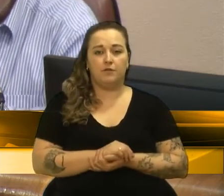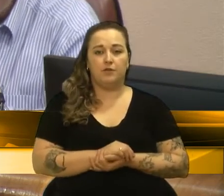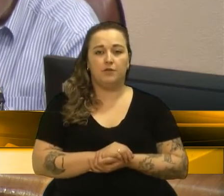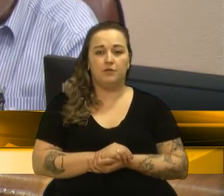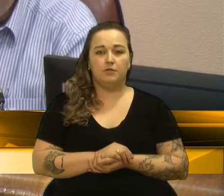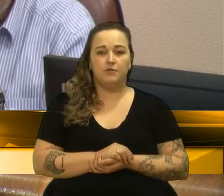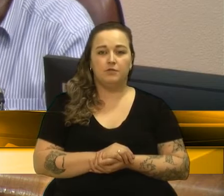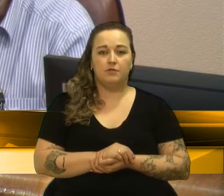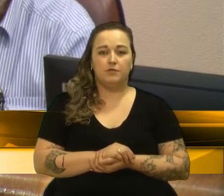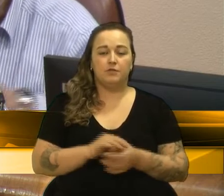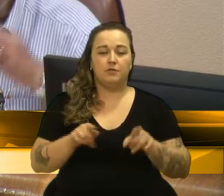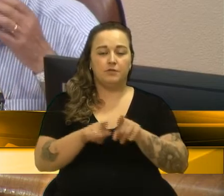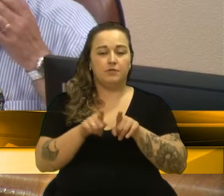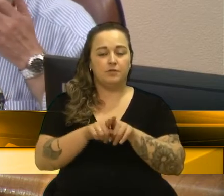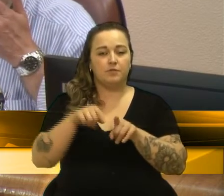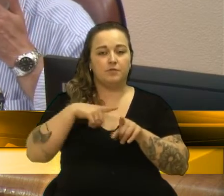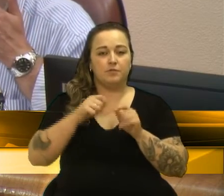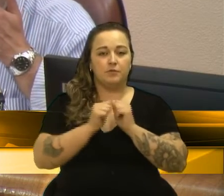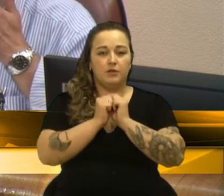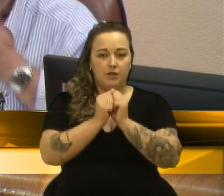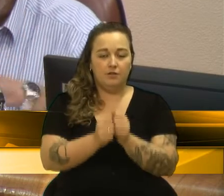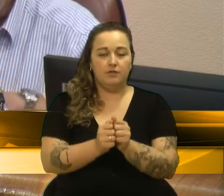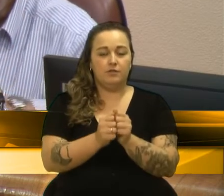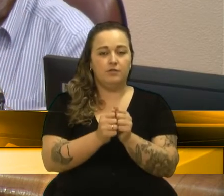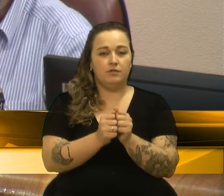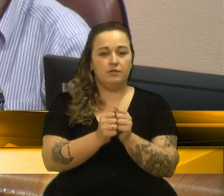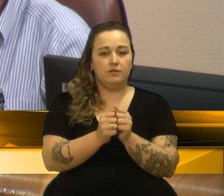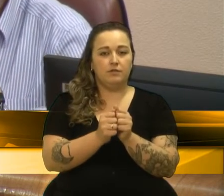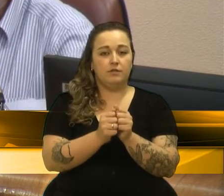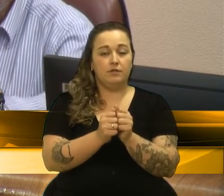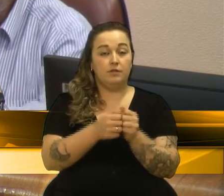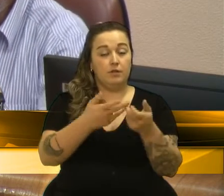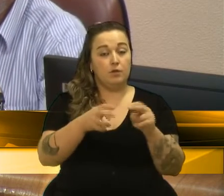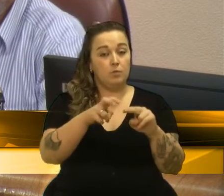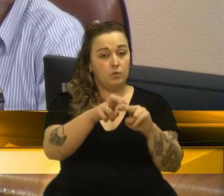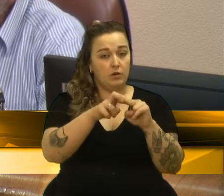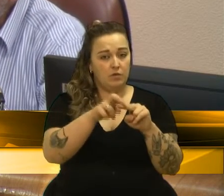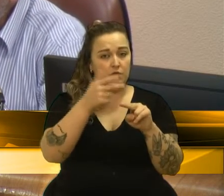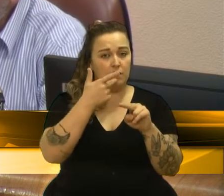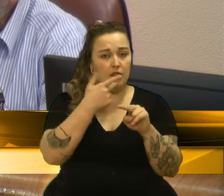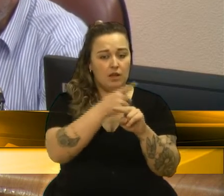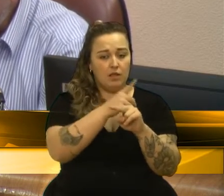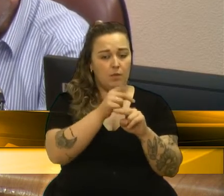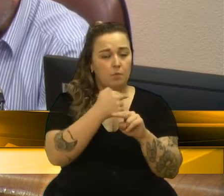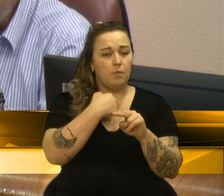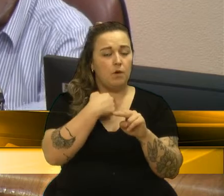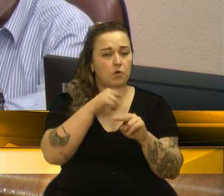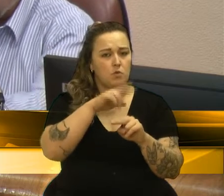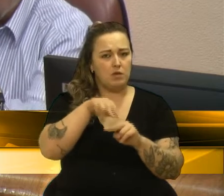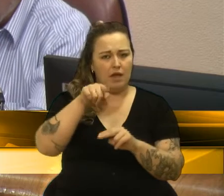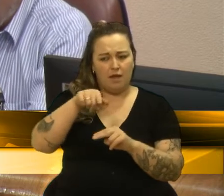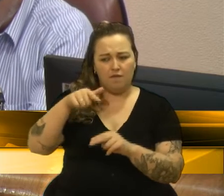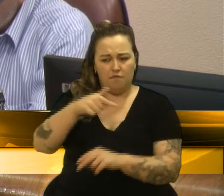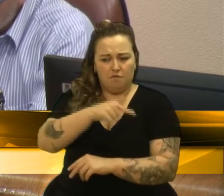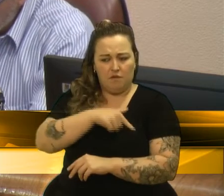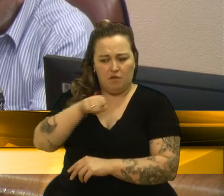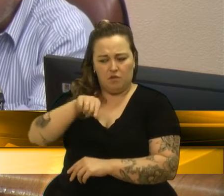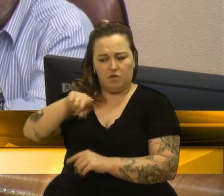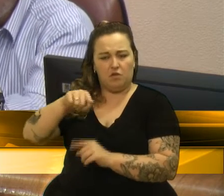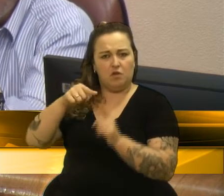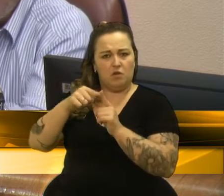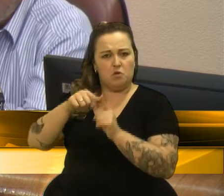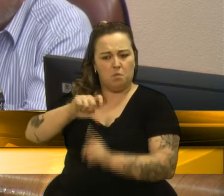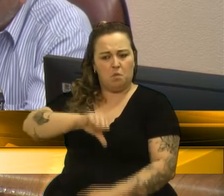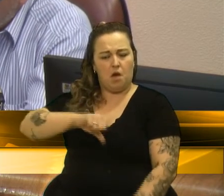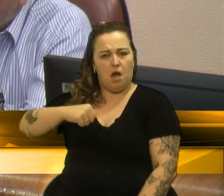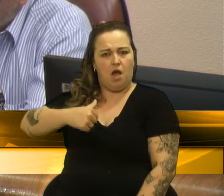De fato, a infração é indigna para um ocupante do cargo de prefeito municipal. É necessário